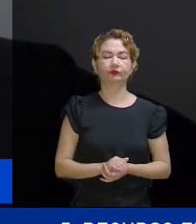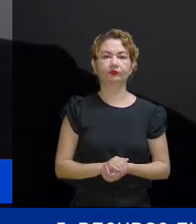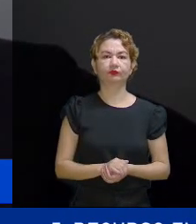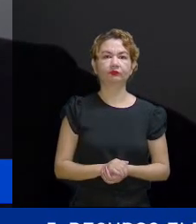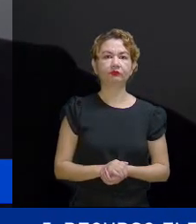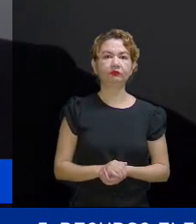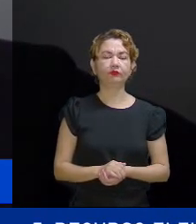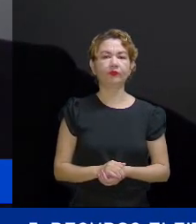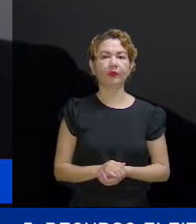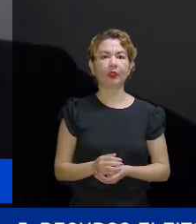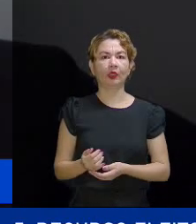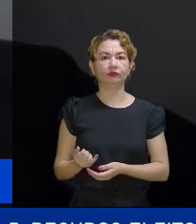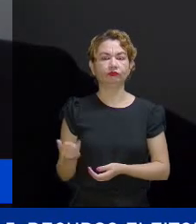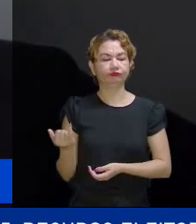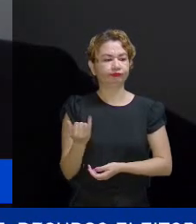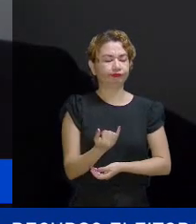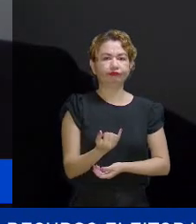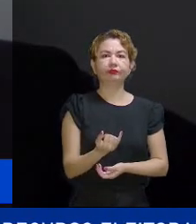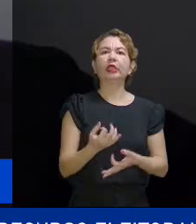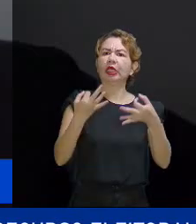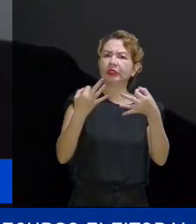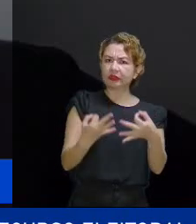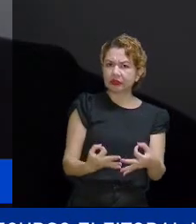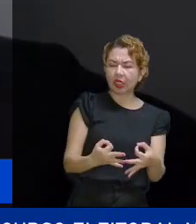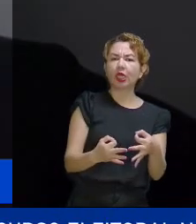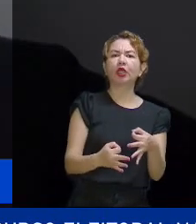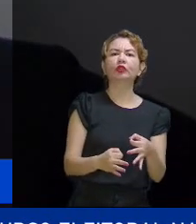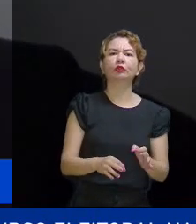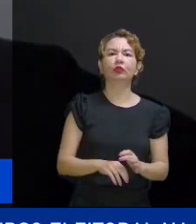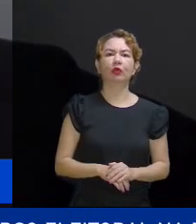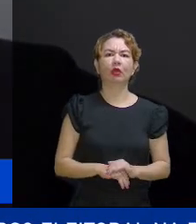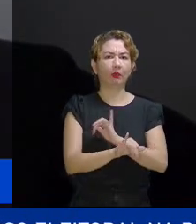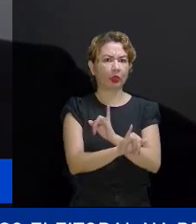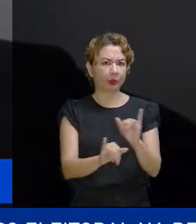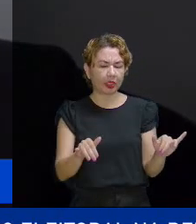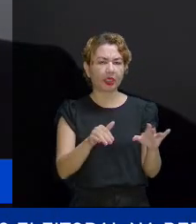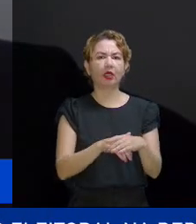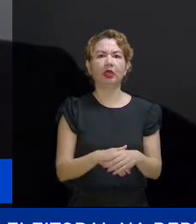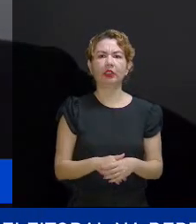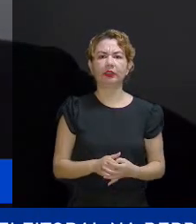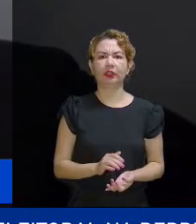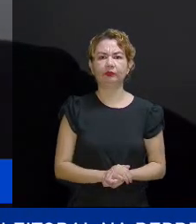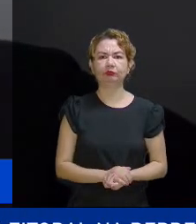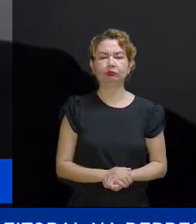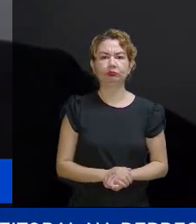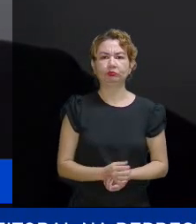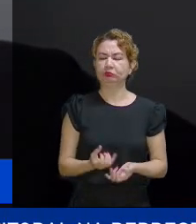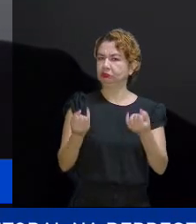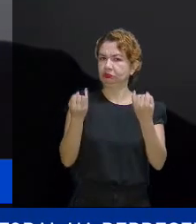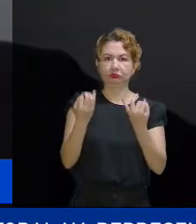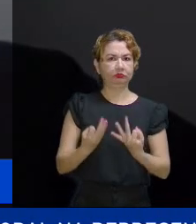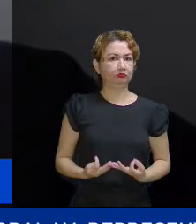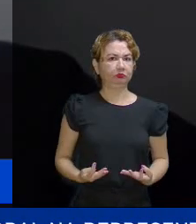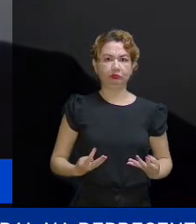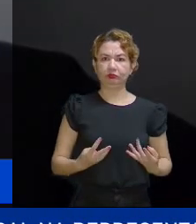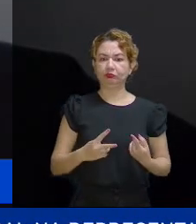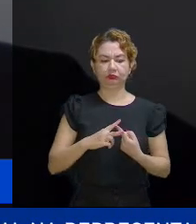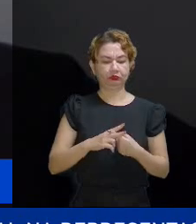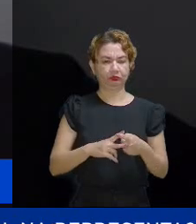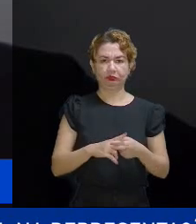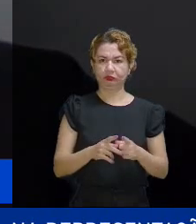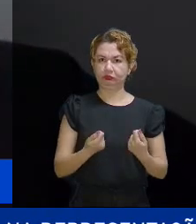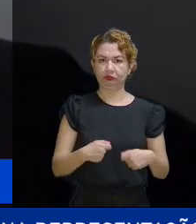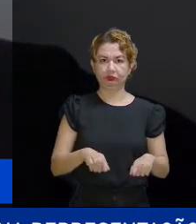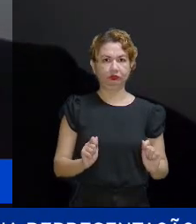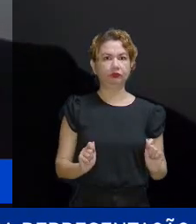contra-razões, arguindo a regularidade da propaganda e a inexistência de elementos que justificassem a reforma da